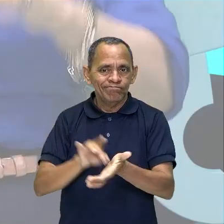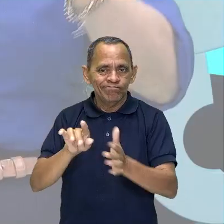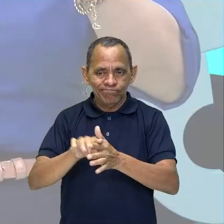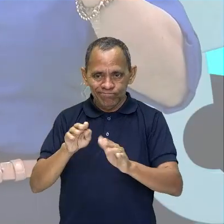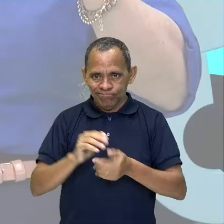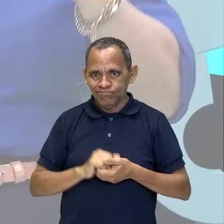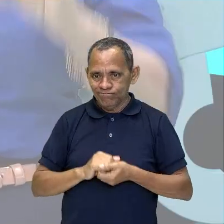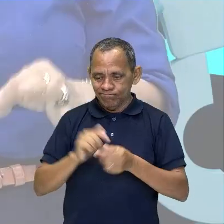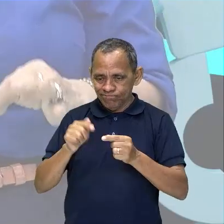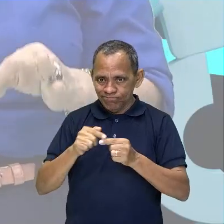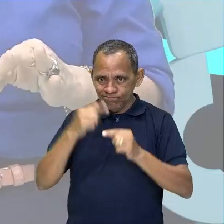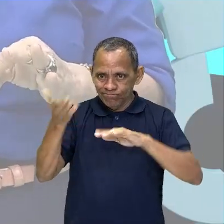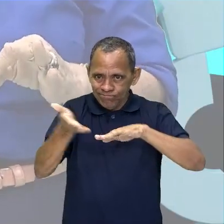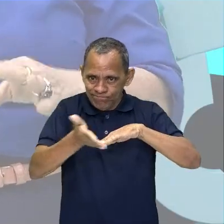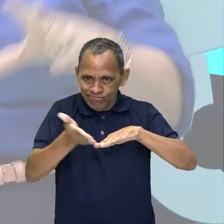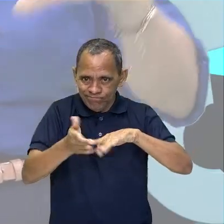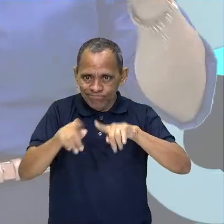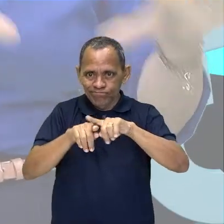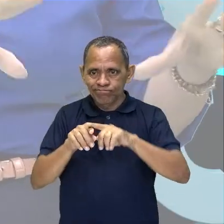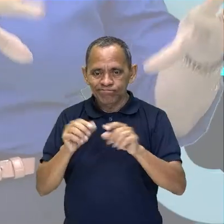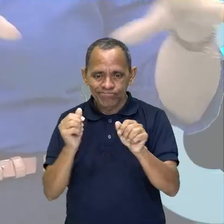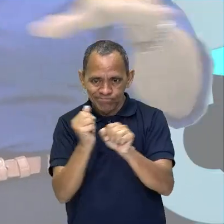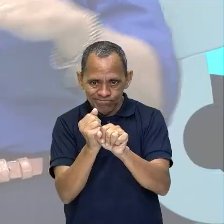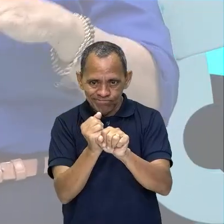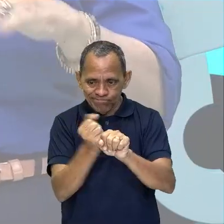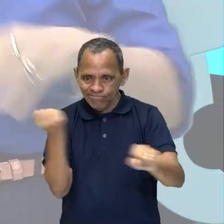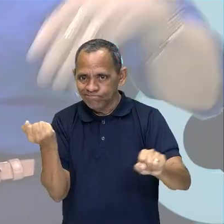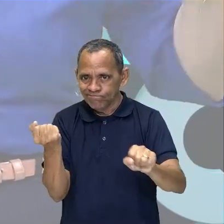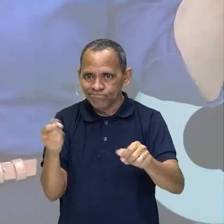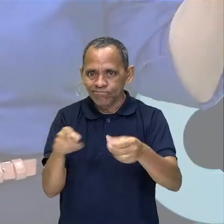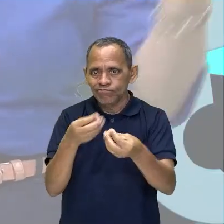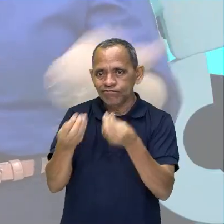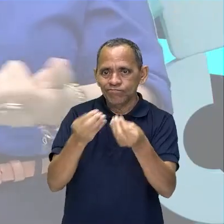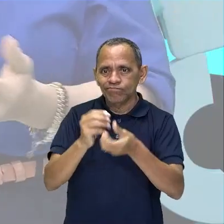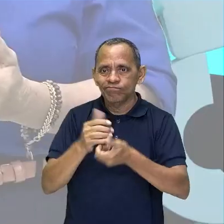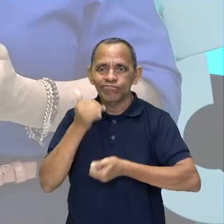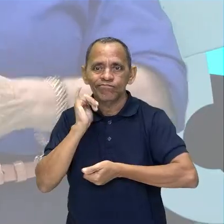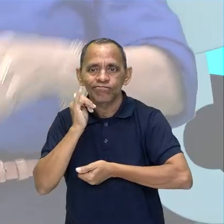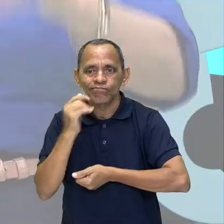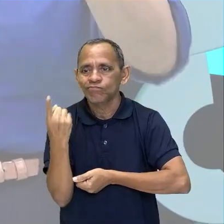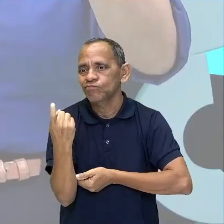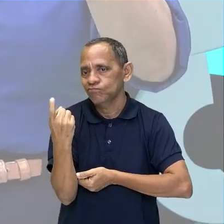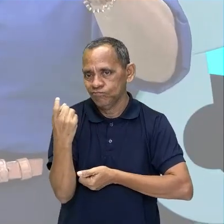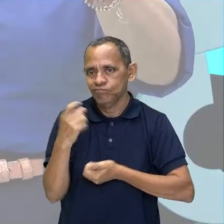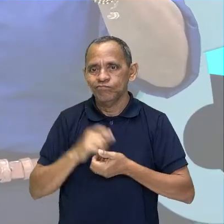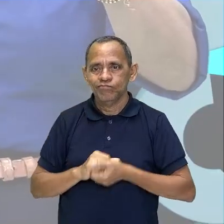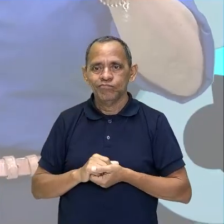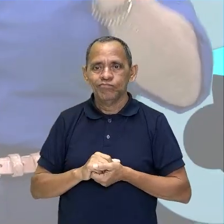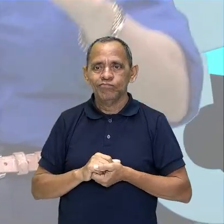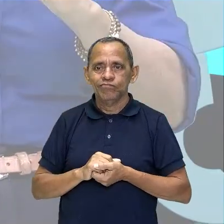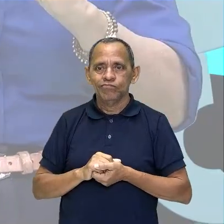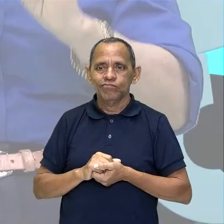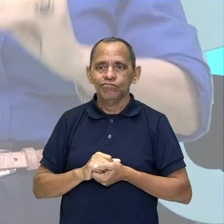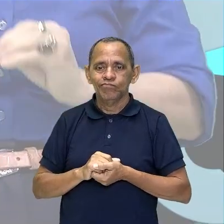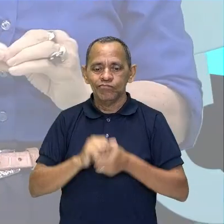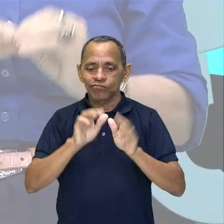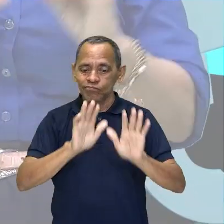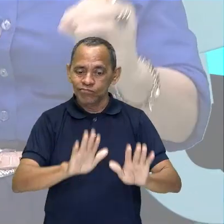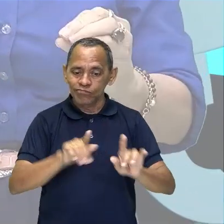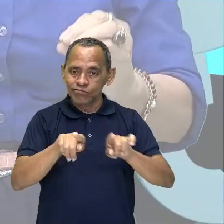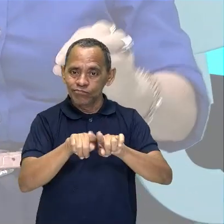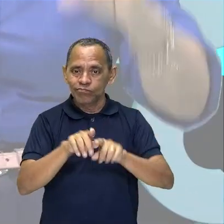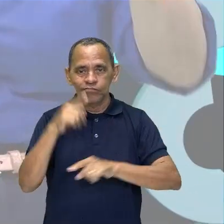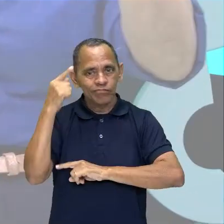pós-modernidade. Ela vai romper com as narrativas únicas, com a ordem fixa e com a ideia de